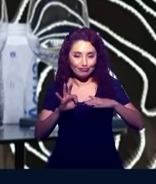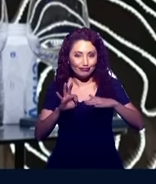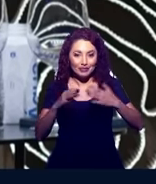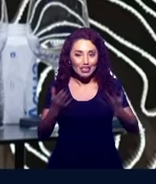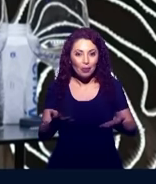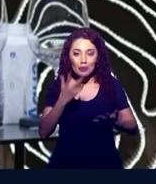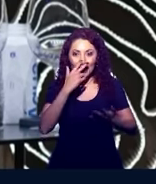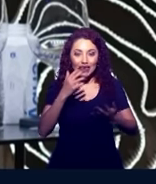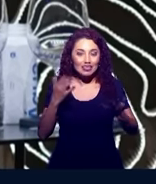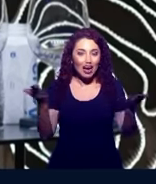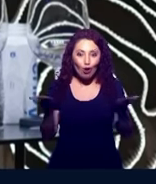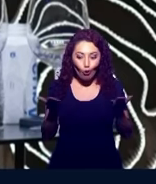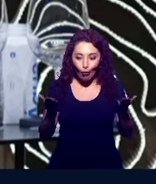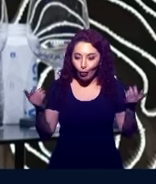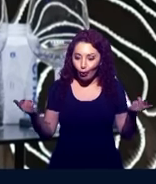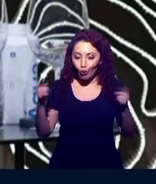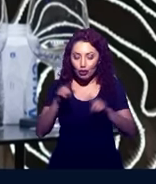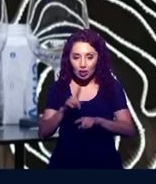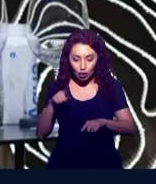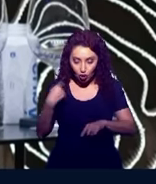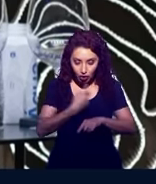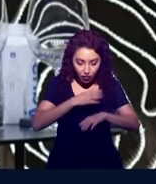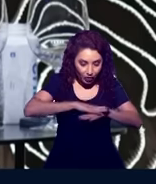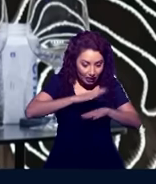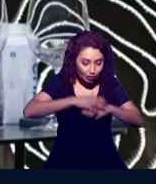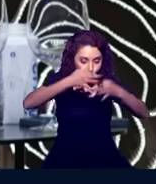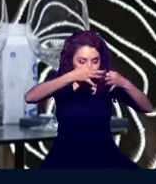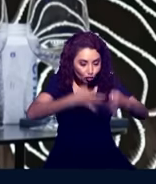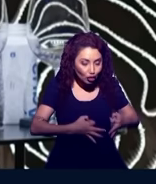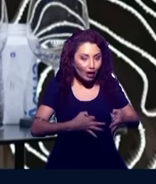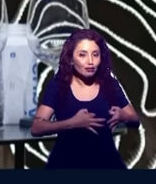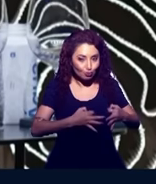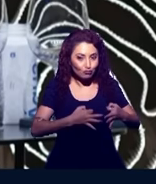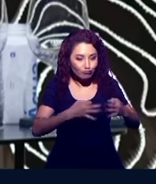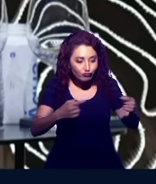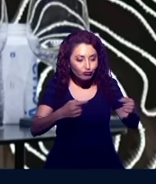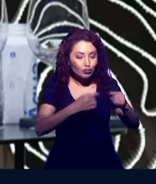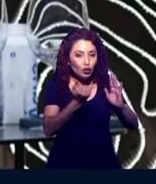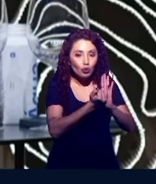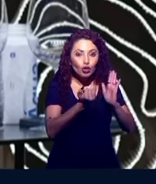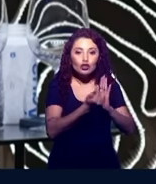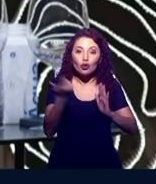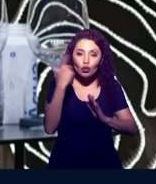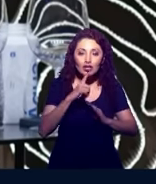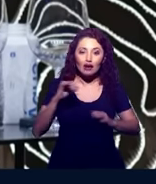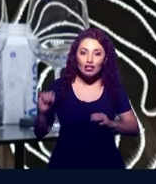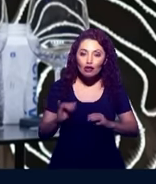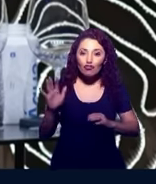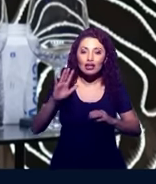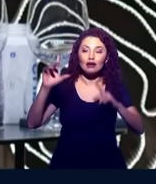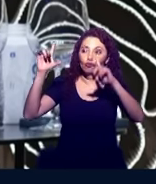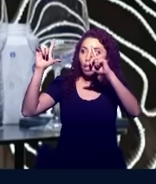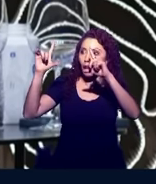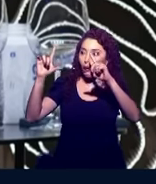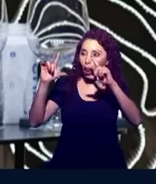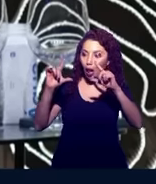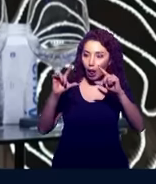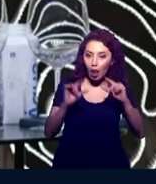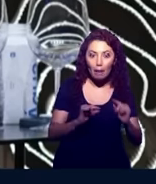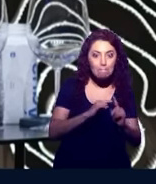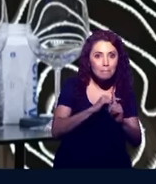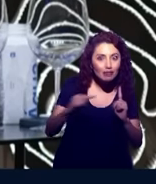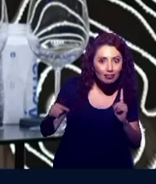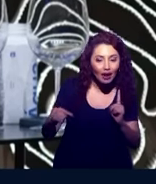trocado nós estamos fazendo o certo do ponto de vista fiscal e trazendo a inflação para menos da metade do que foi o ano passado com